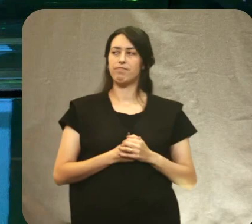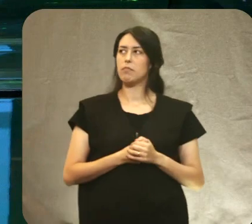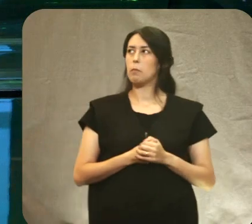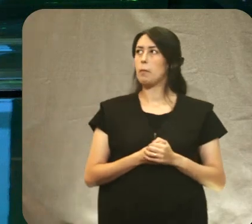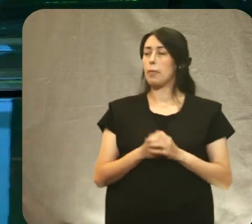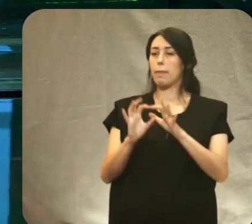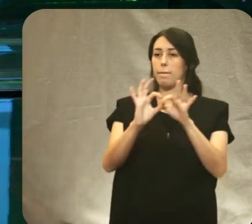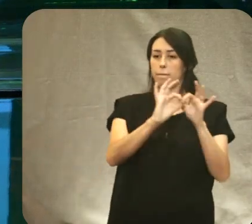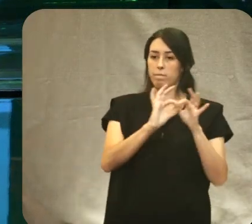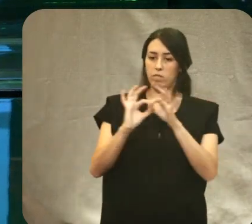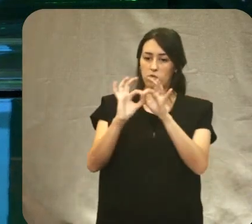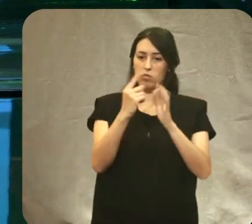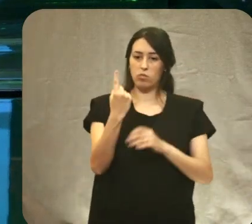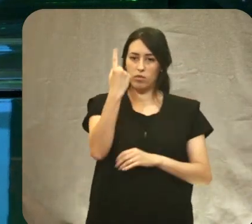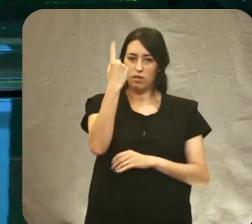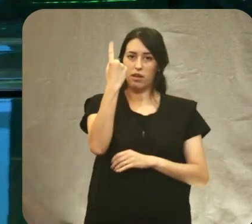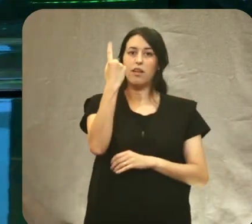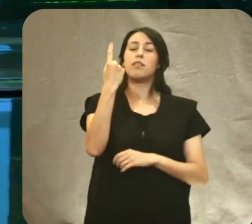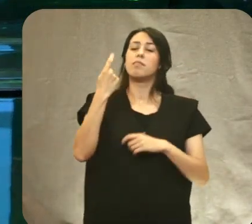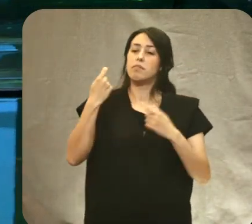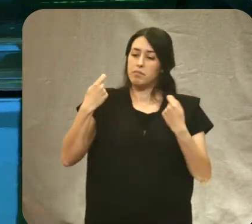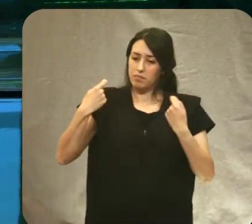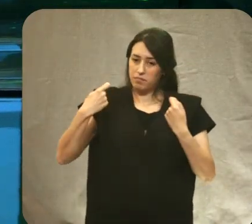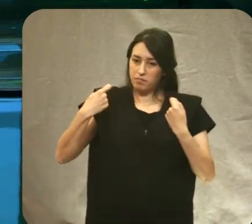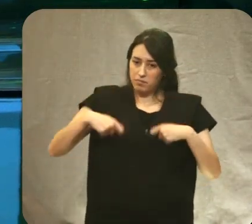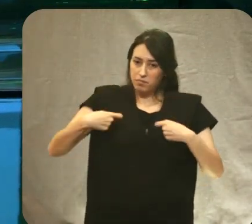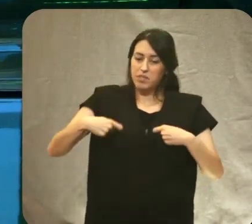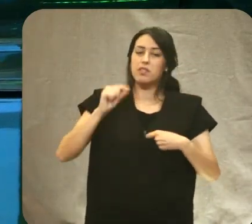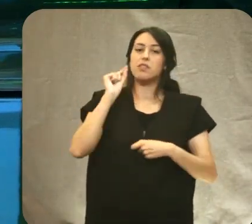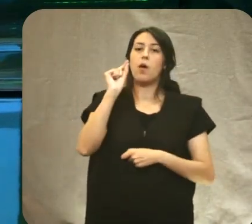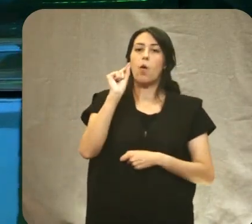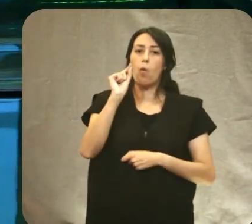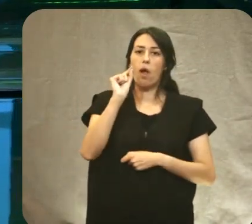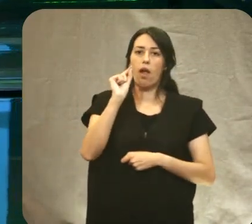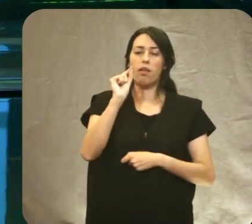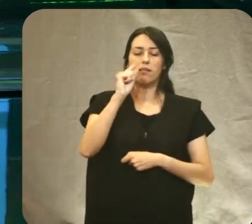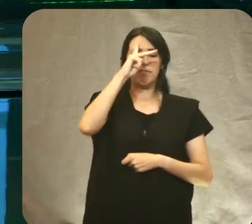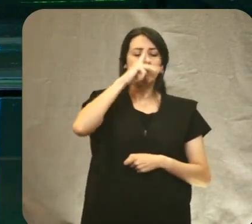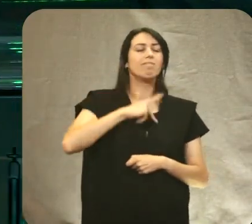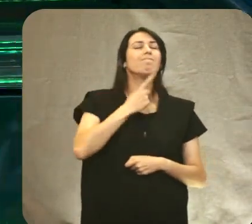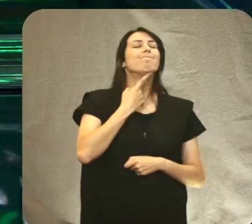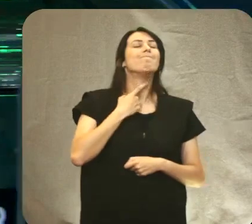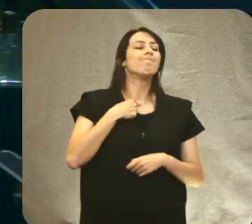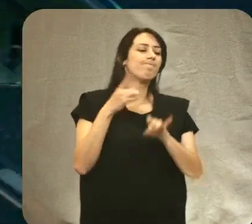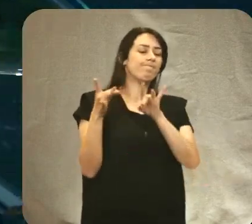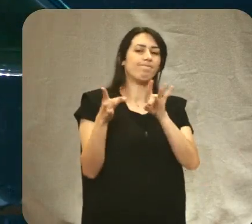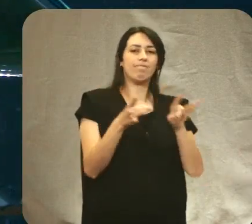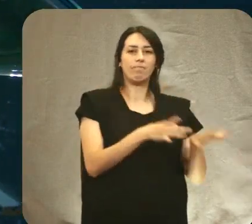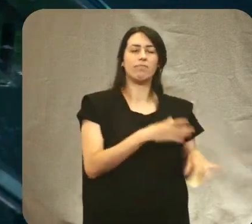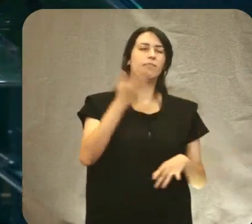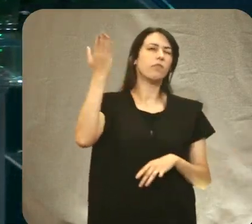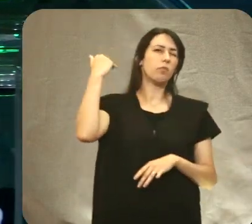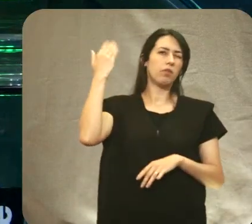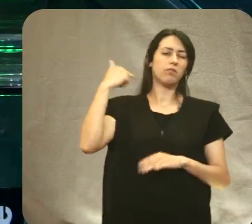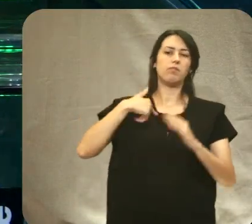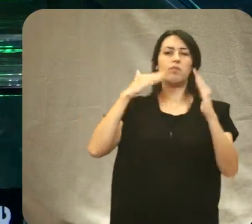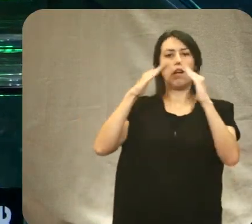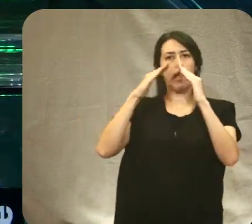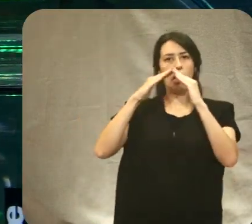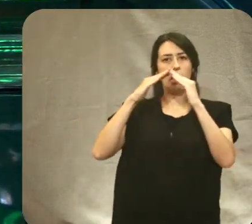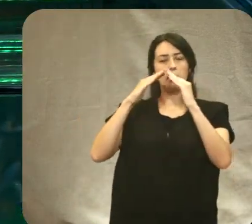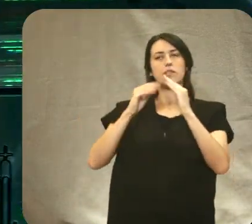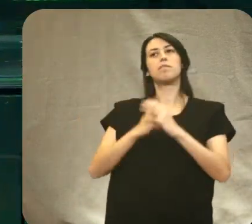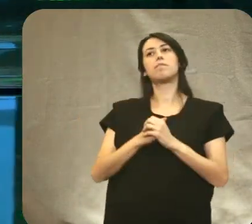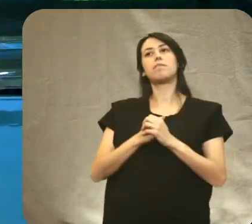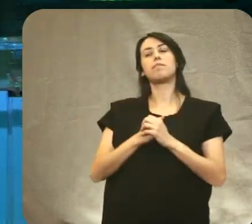Unidade acontece quando a gente abre mão. Sabe, esses dias eu estava em casa, já faz um tempo. A